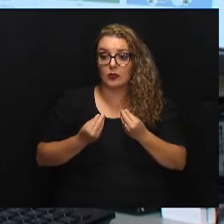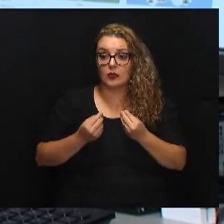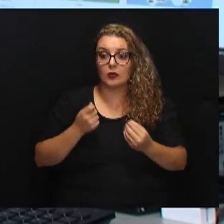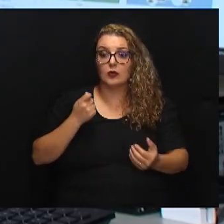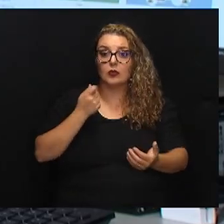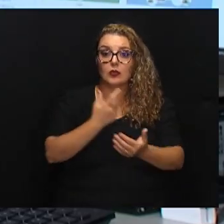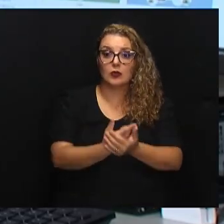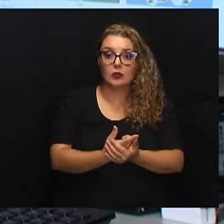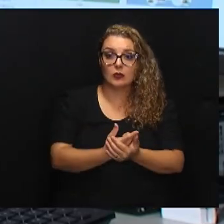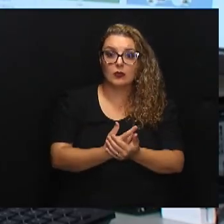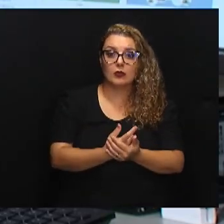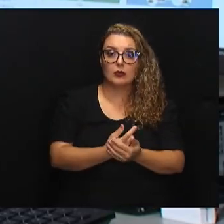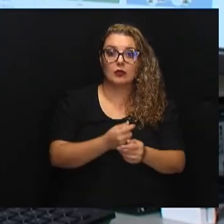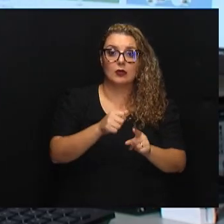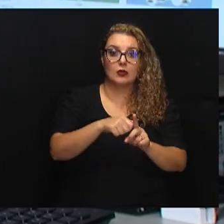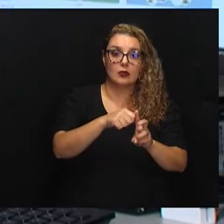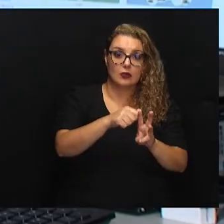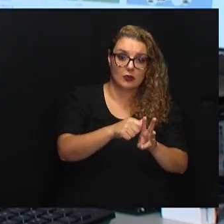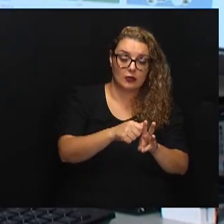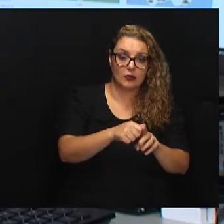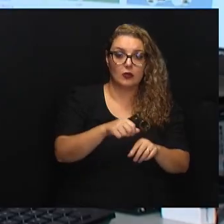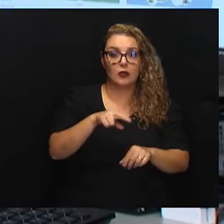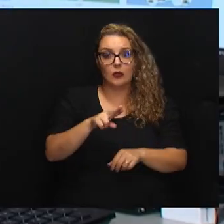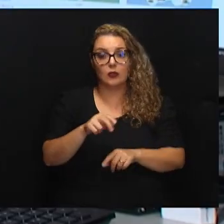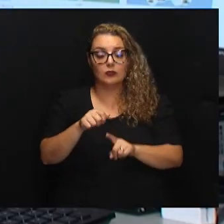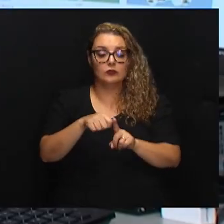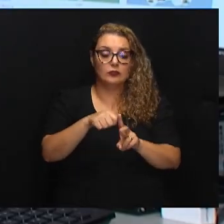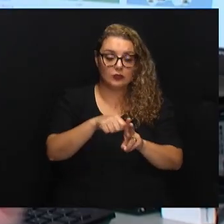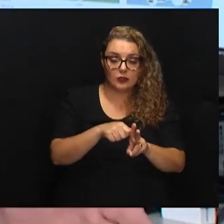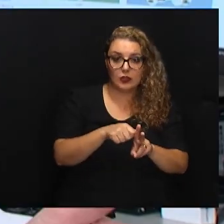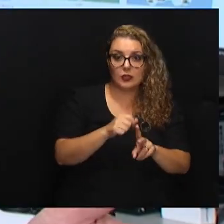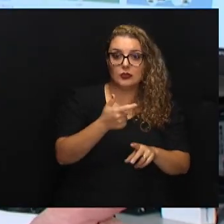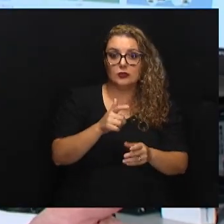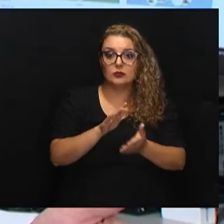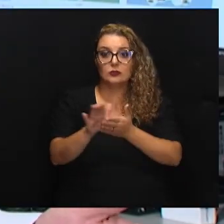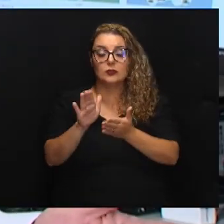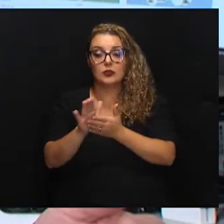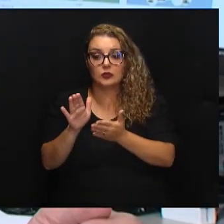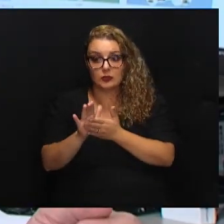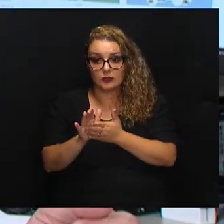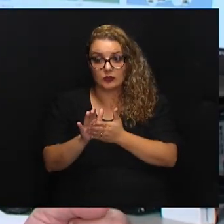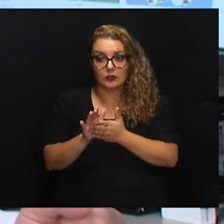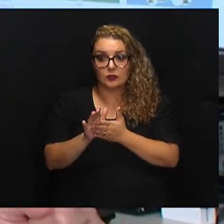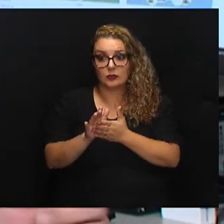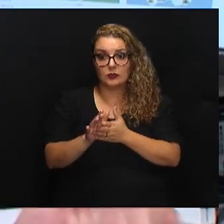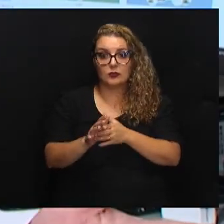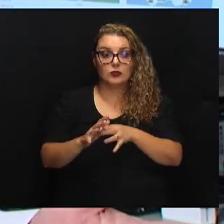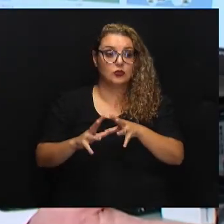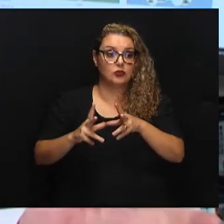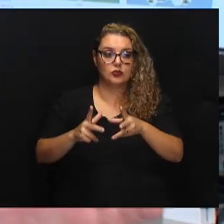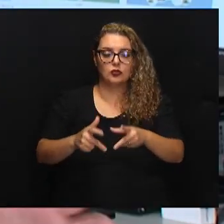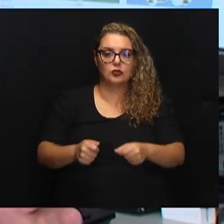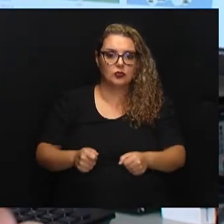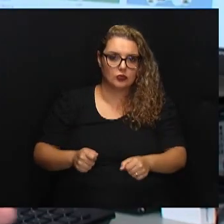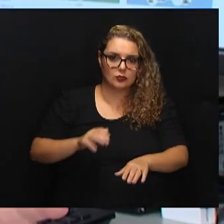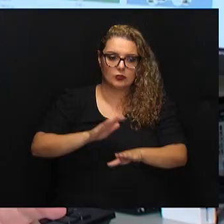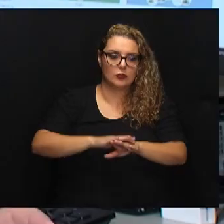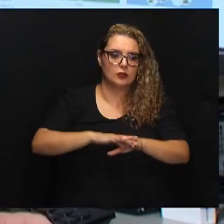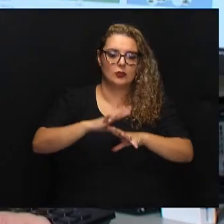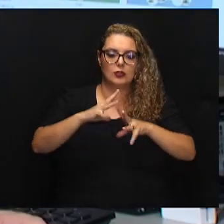por trimestre, por bimestre, ou seja, não ter uma despesa de pronto já para o ano inteiro.